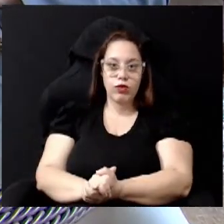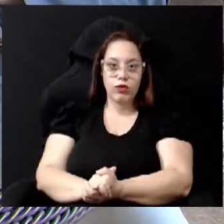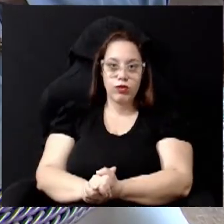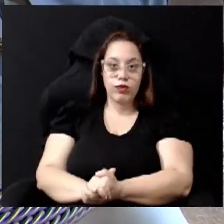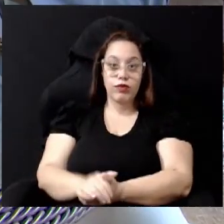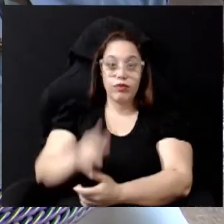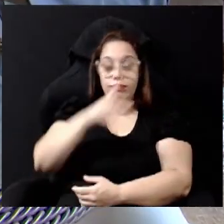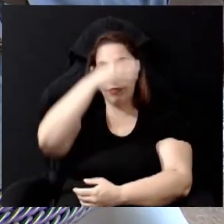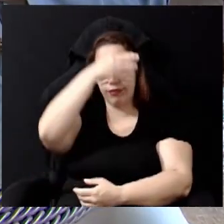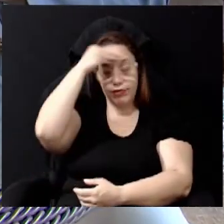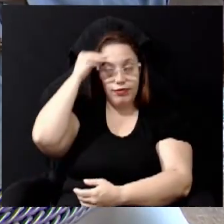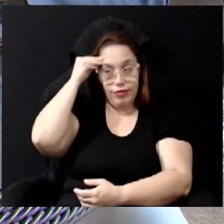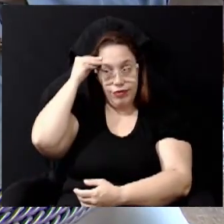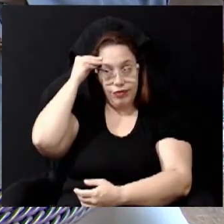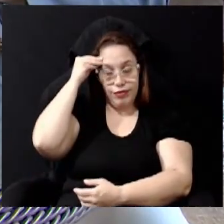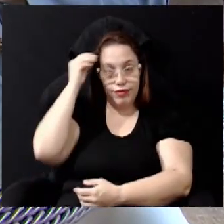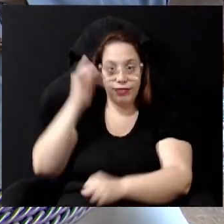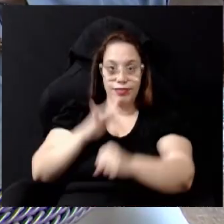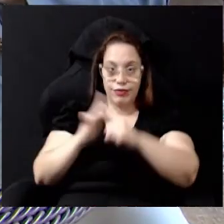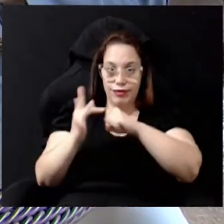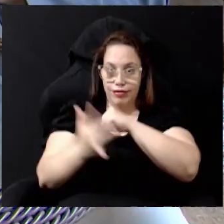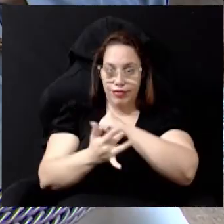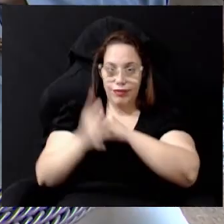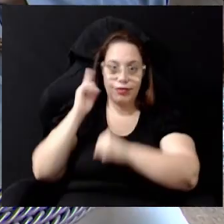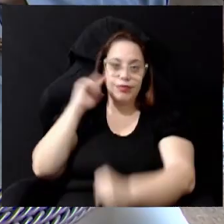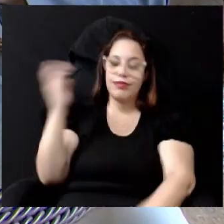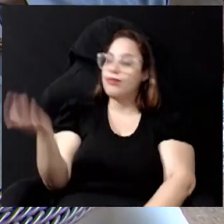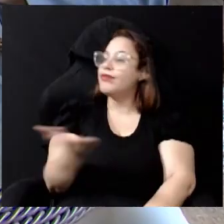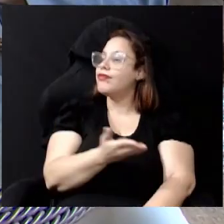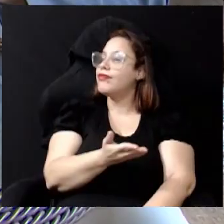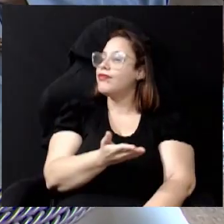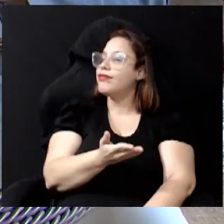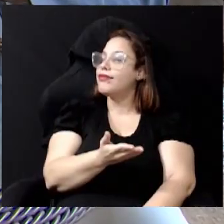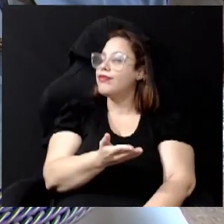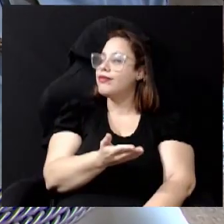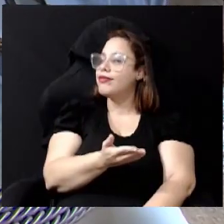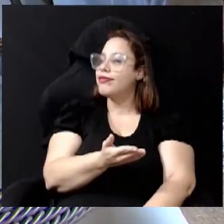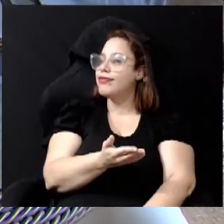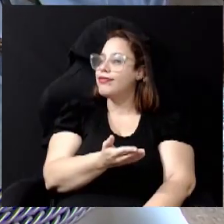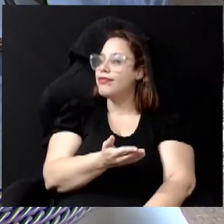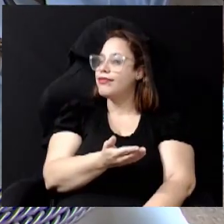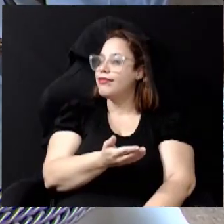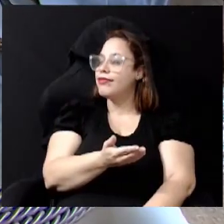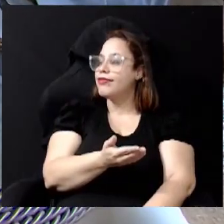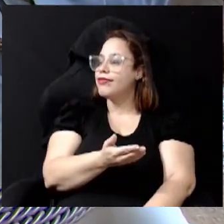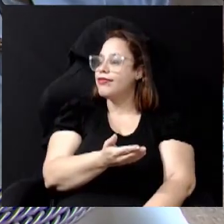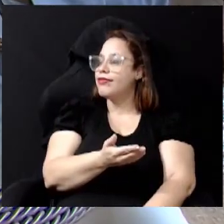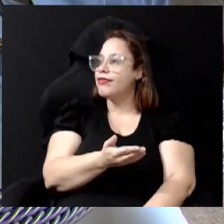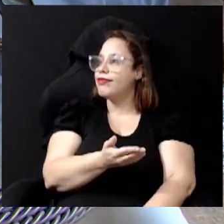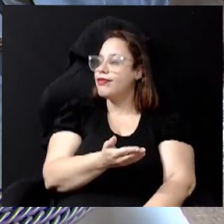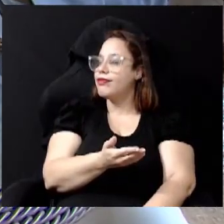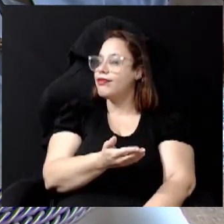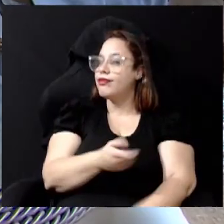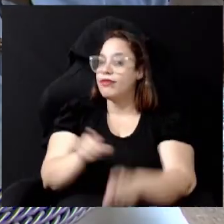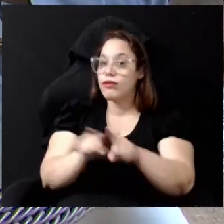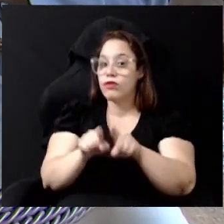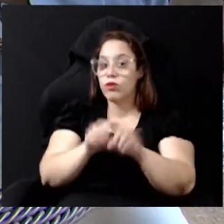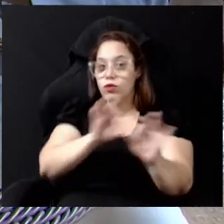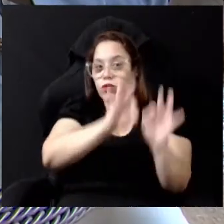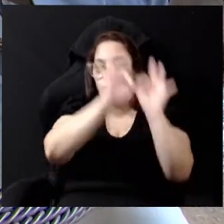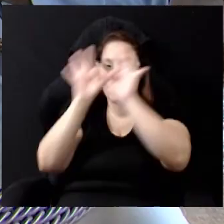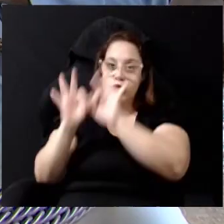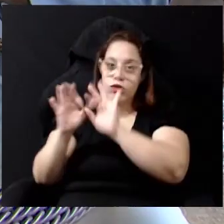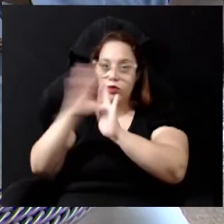esqueçam de nos seguir nas redes sociais, no Instagram e no Facebook TV Câmara Campinas e também de acompanhar toda a programação da